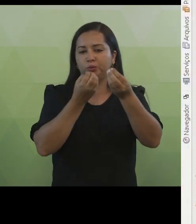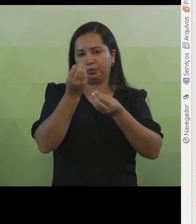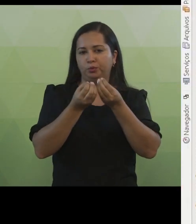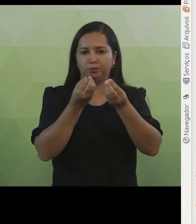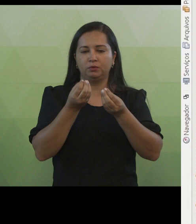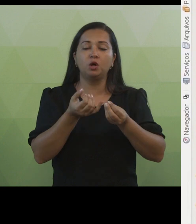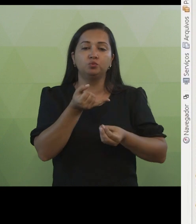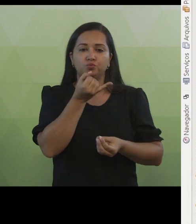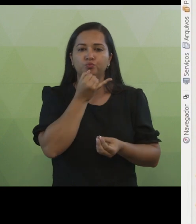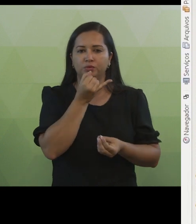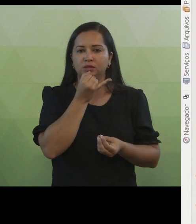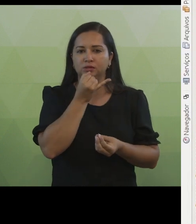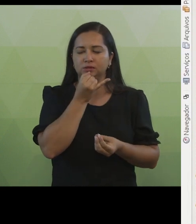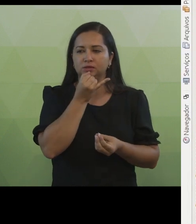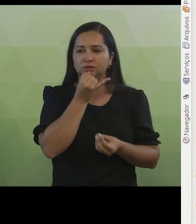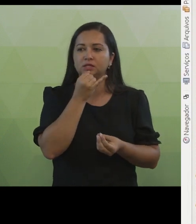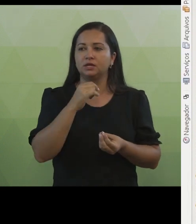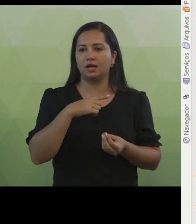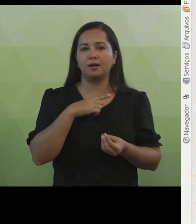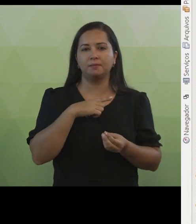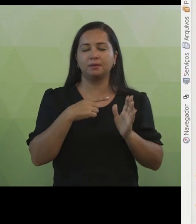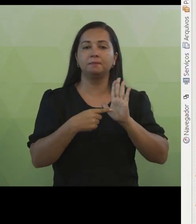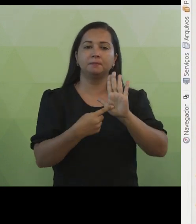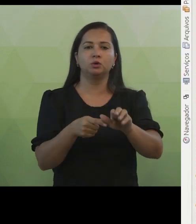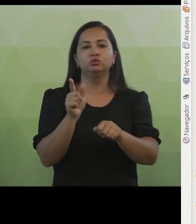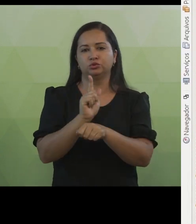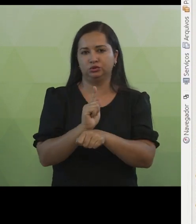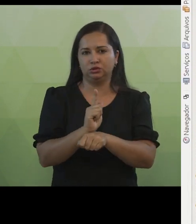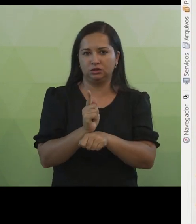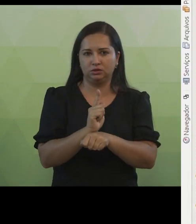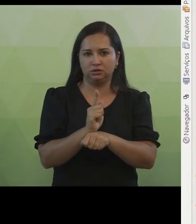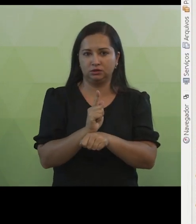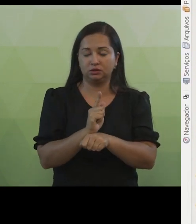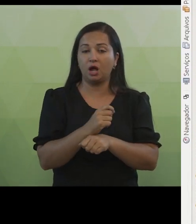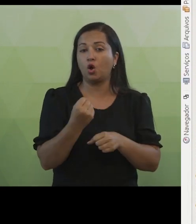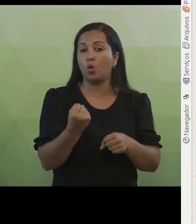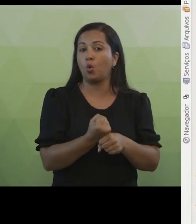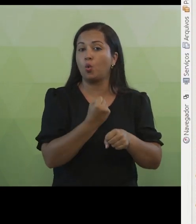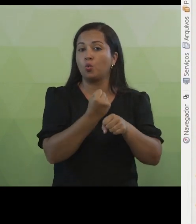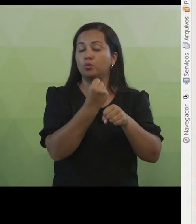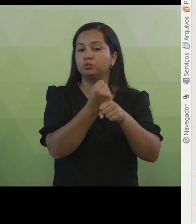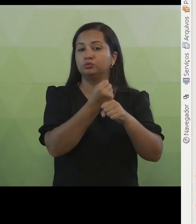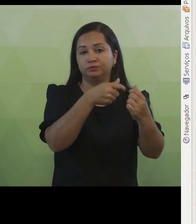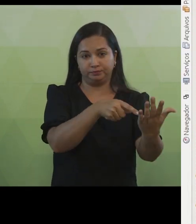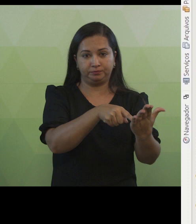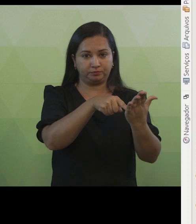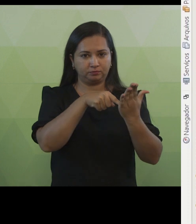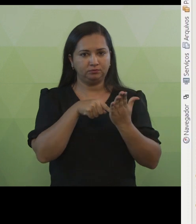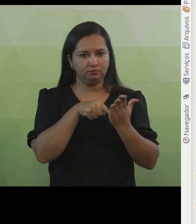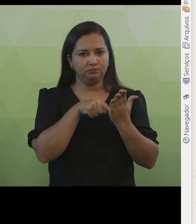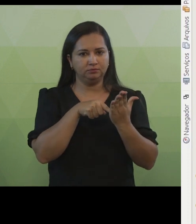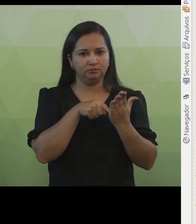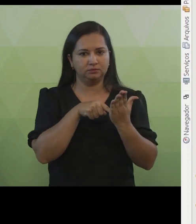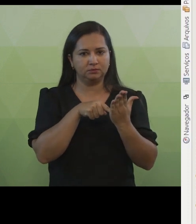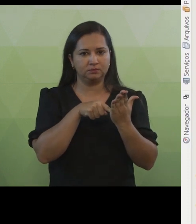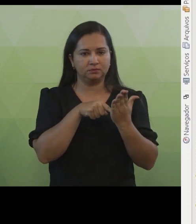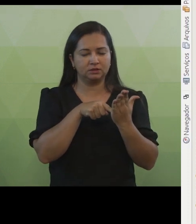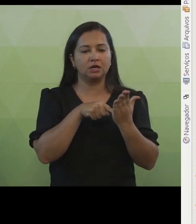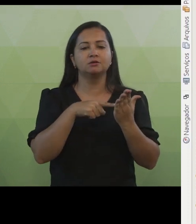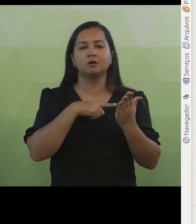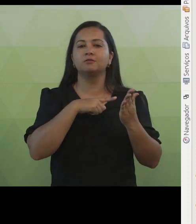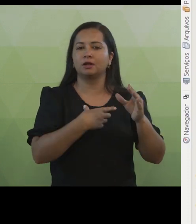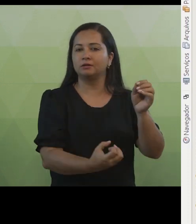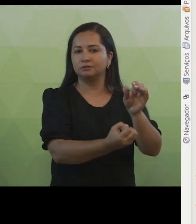Em nosso exemplo aqui, eu tenho o gerente com um construtor onde ele retorna uma mensagem falando que o objeto